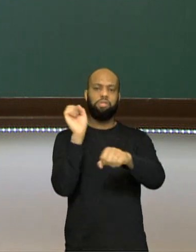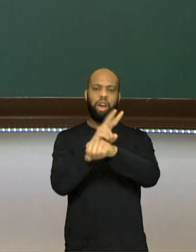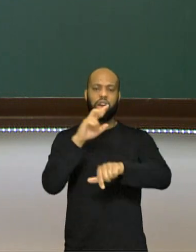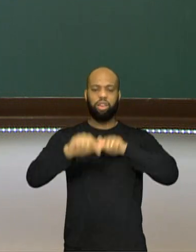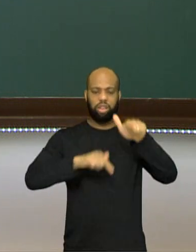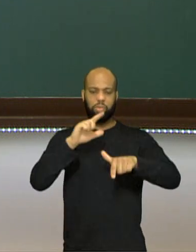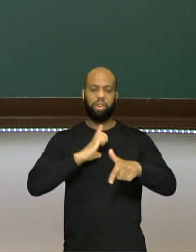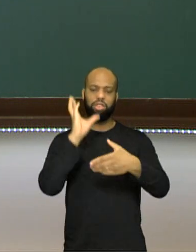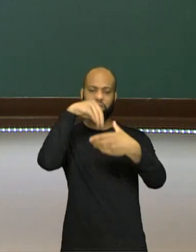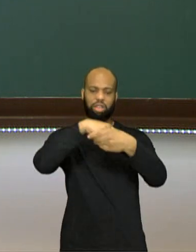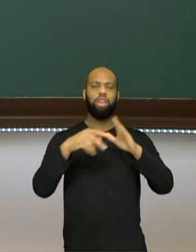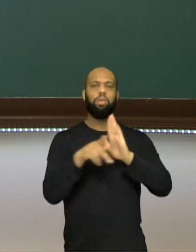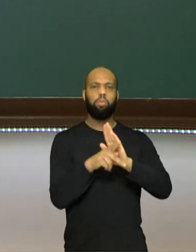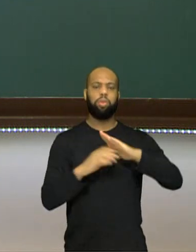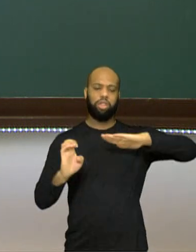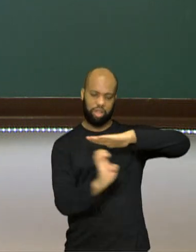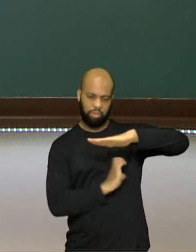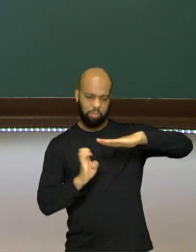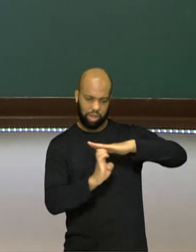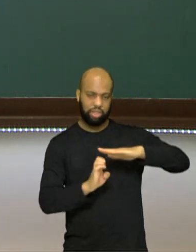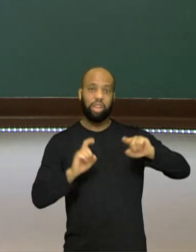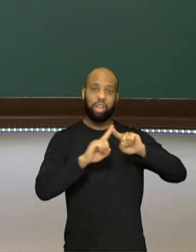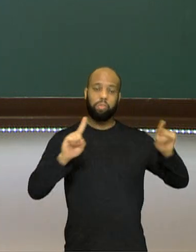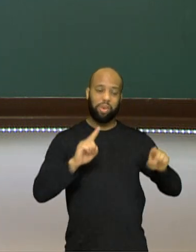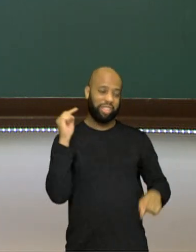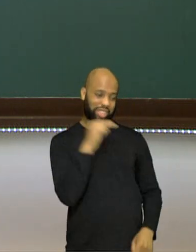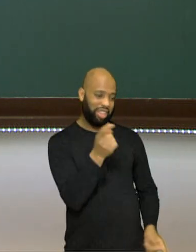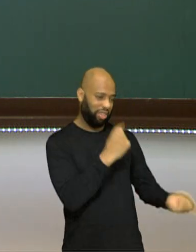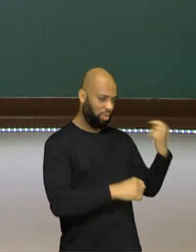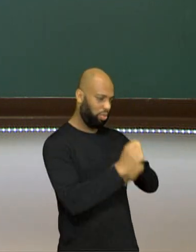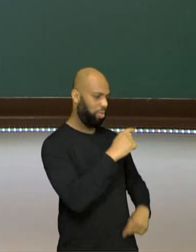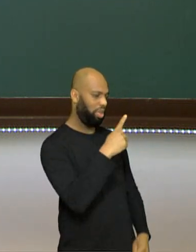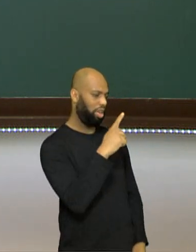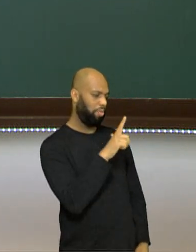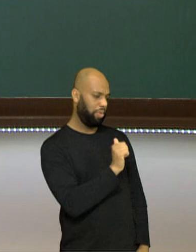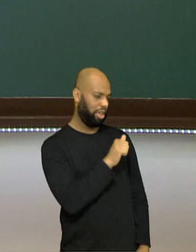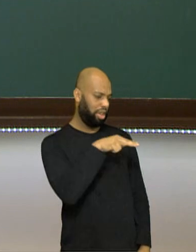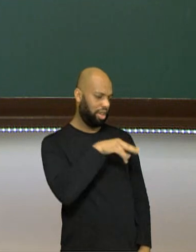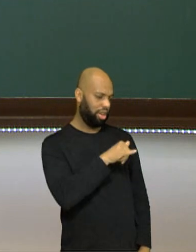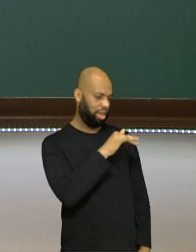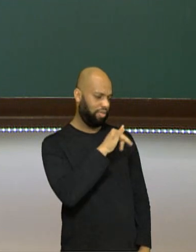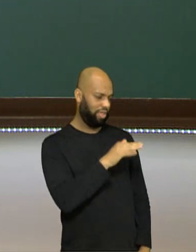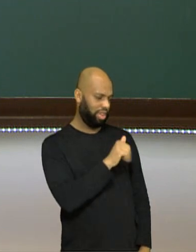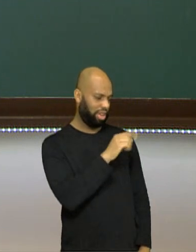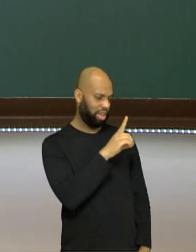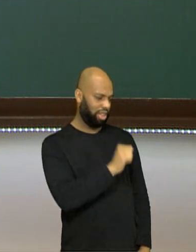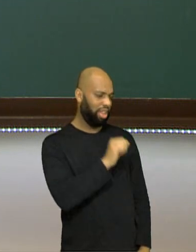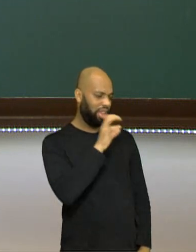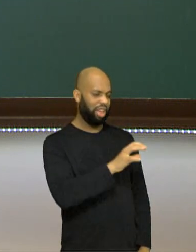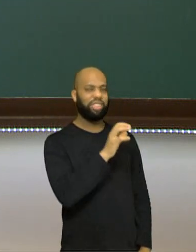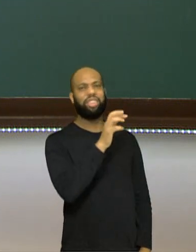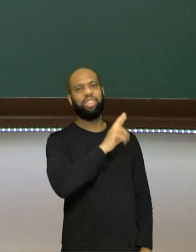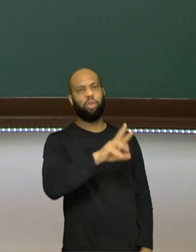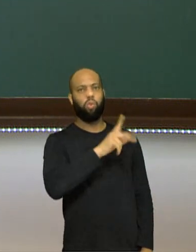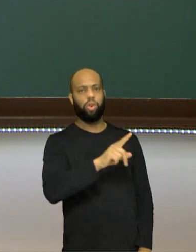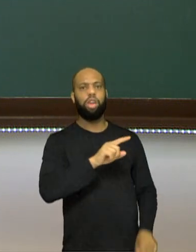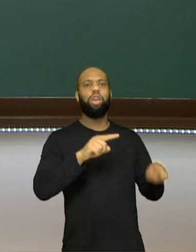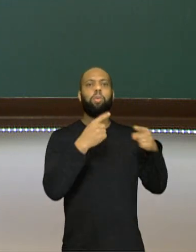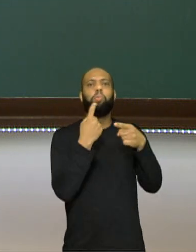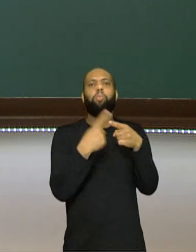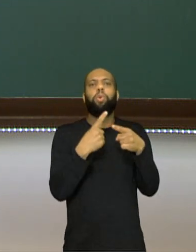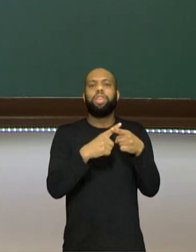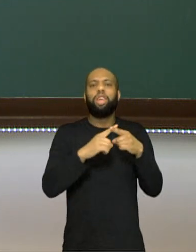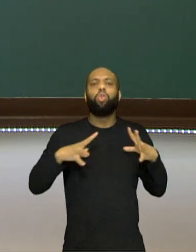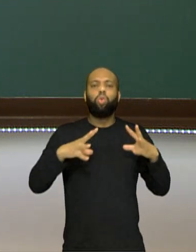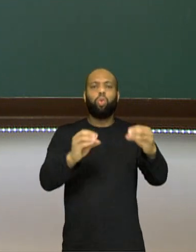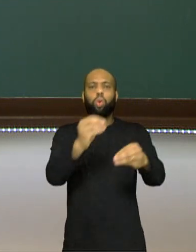empresa. Na economia planificada não era bem assim que funcionava. Cada pessoa tinha uma mesma